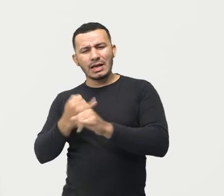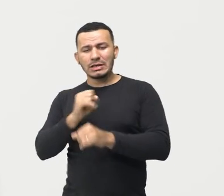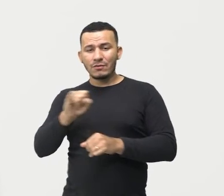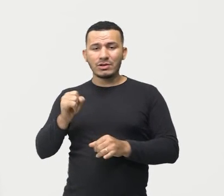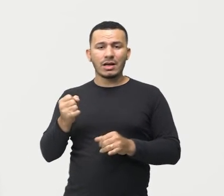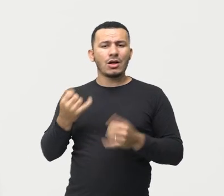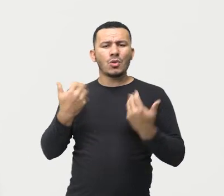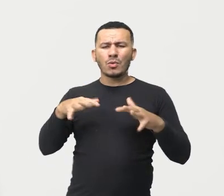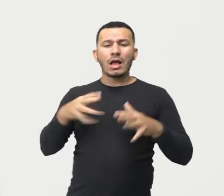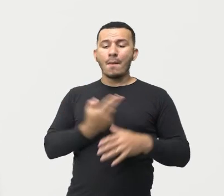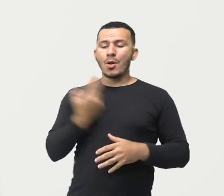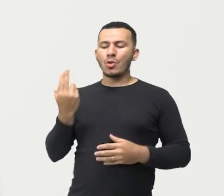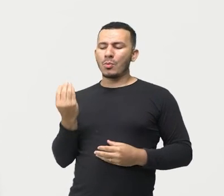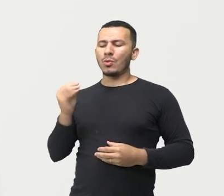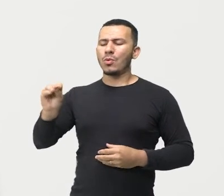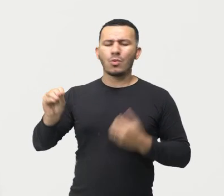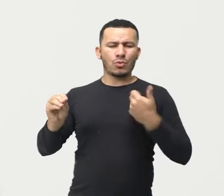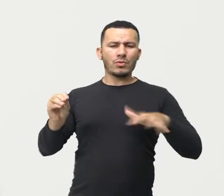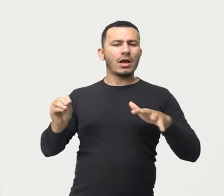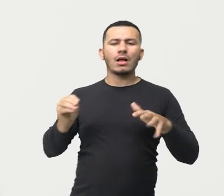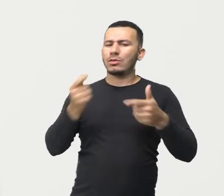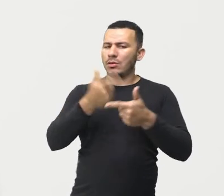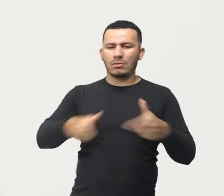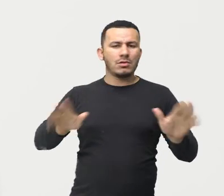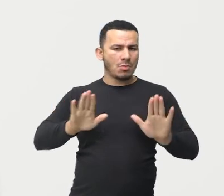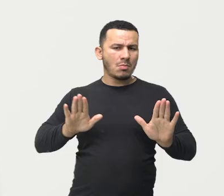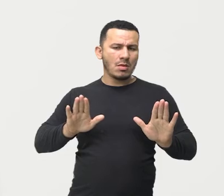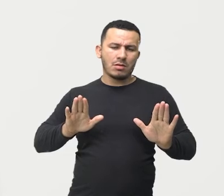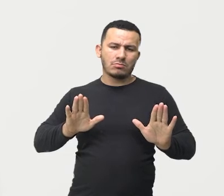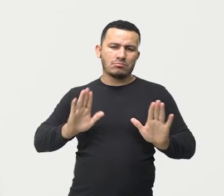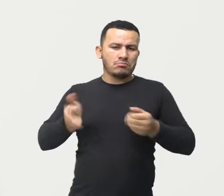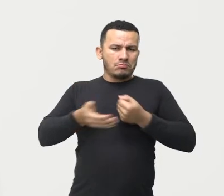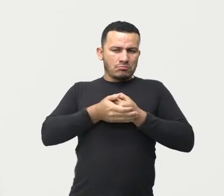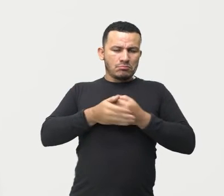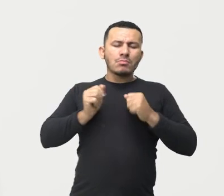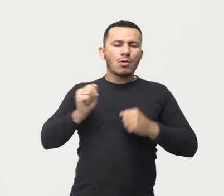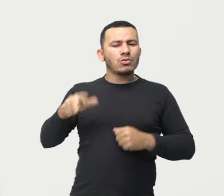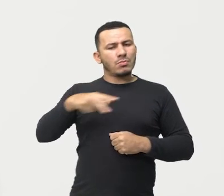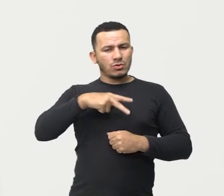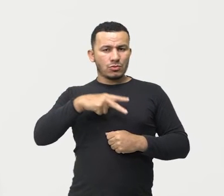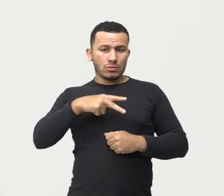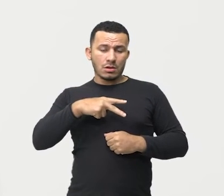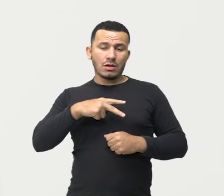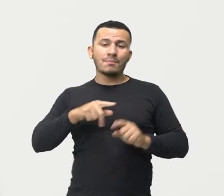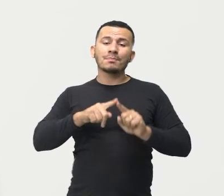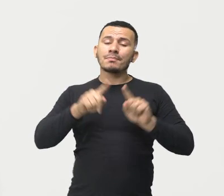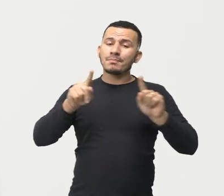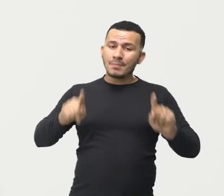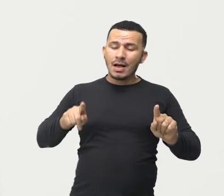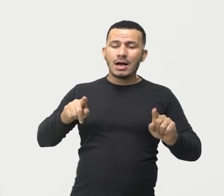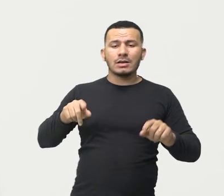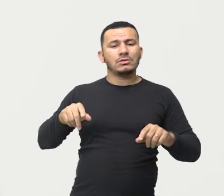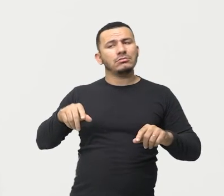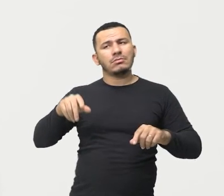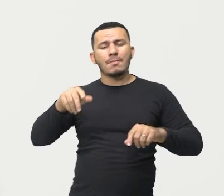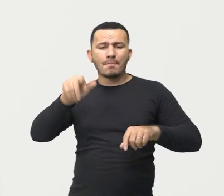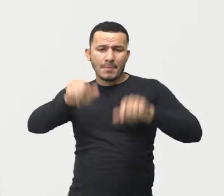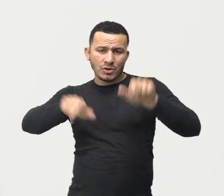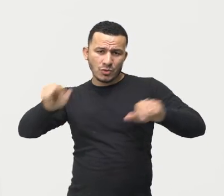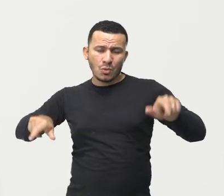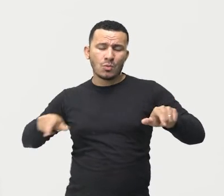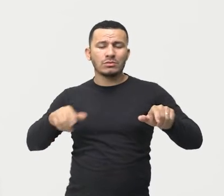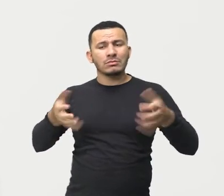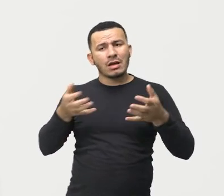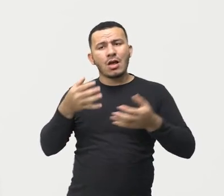se identificar, você não se identifica. Mas isso normalmente é adotado por alguém que